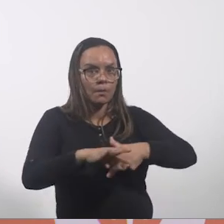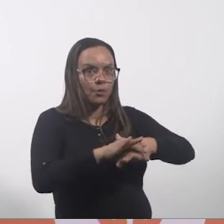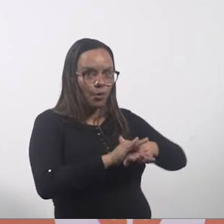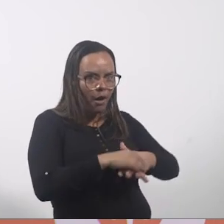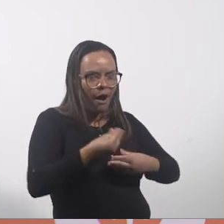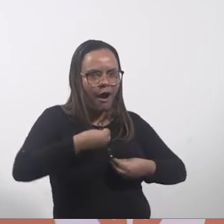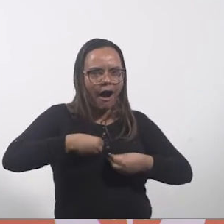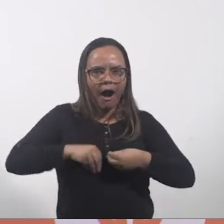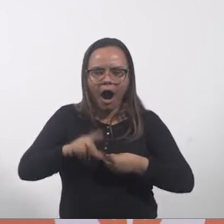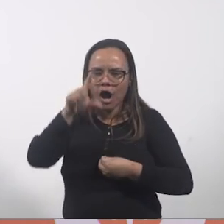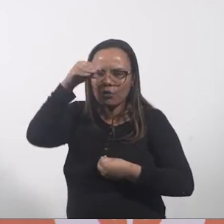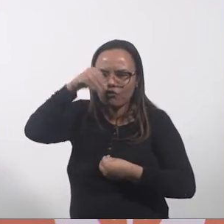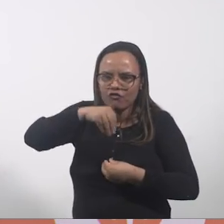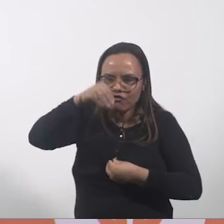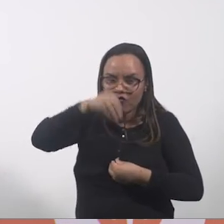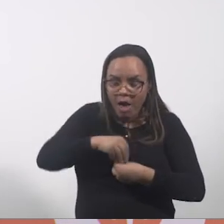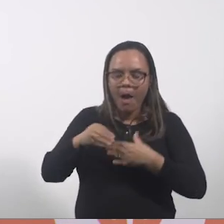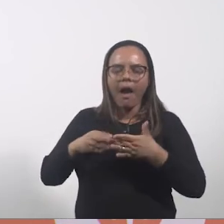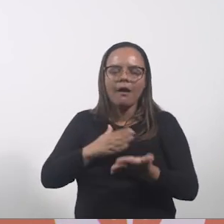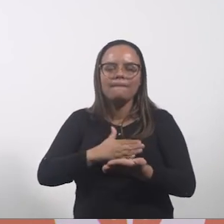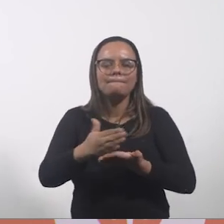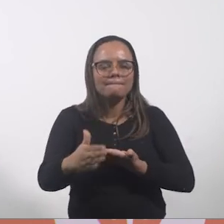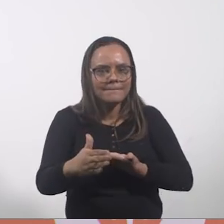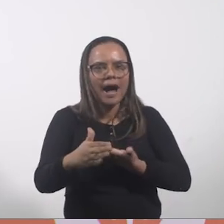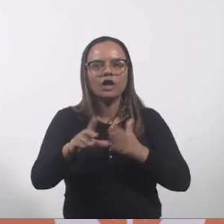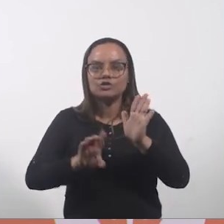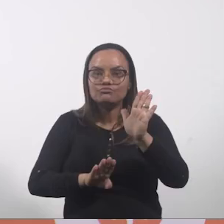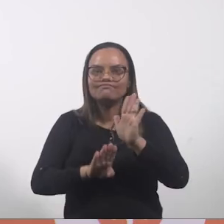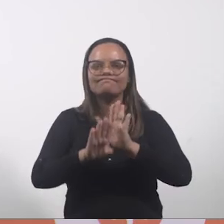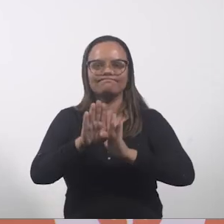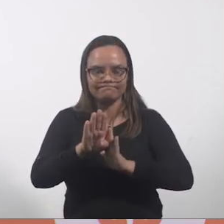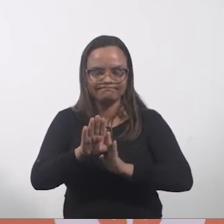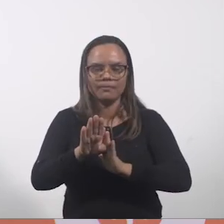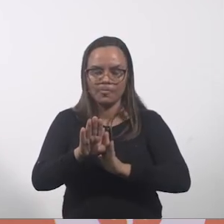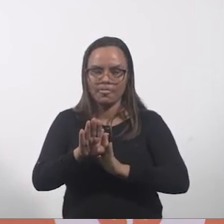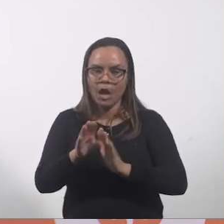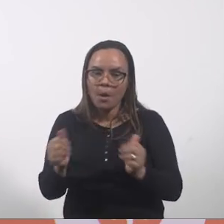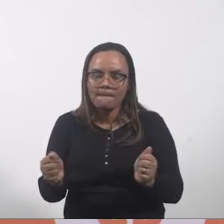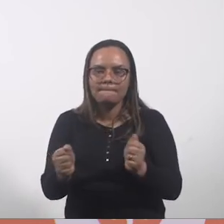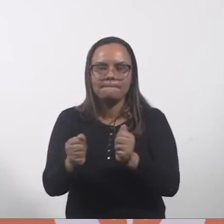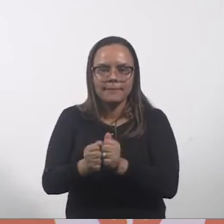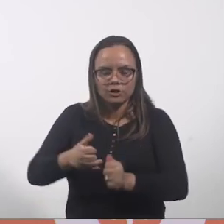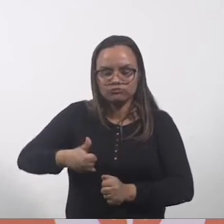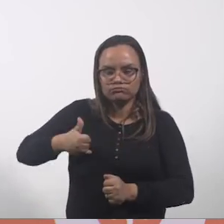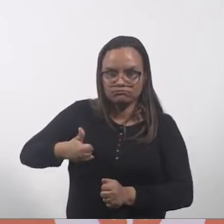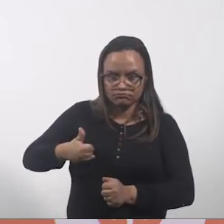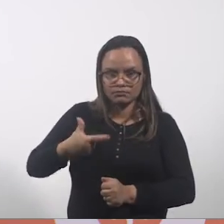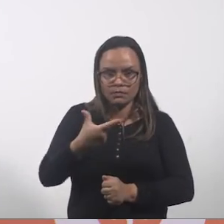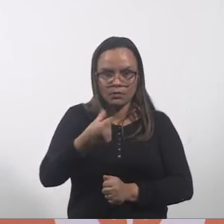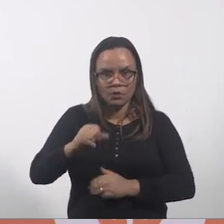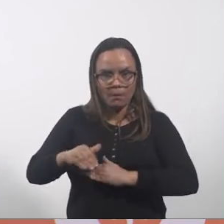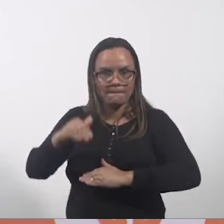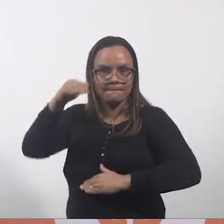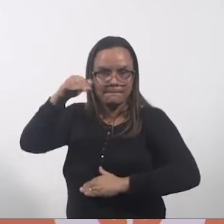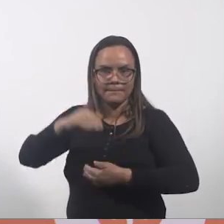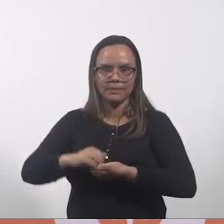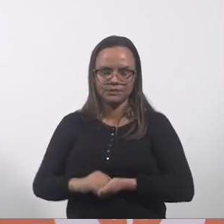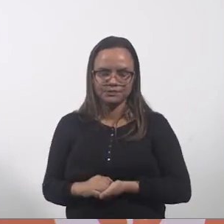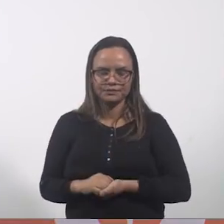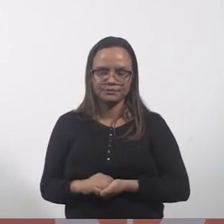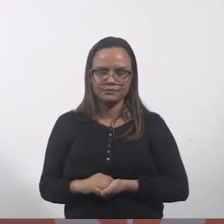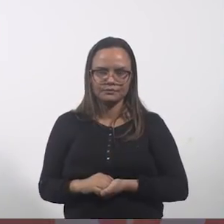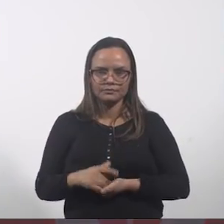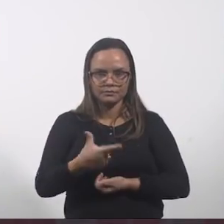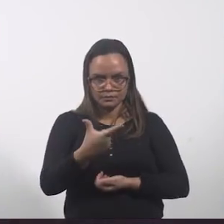imunossuprimidos, nós já iniciamos o processo de vacinação, junto inclusive com os idosos acima de 60 anos.